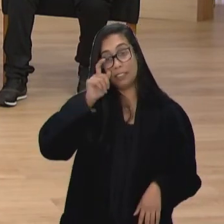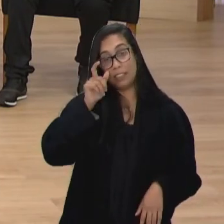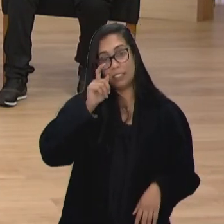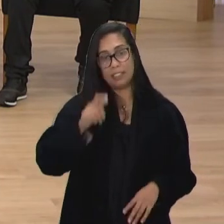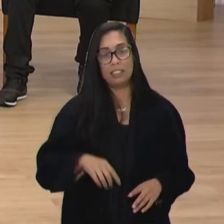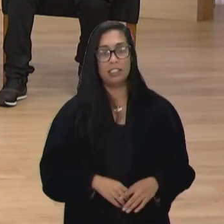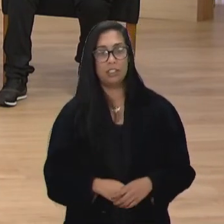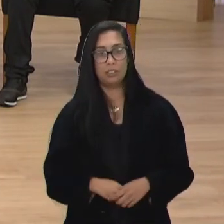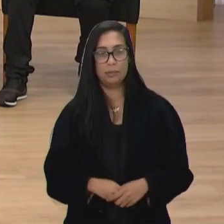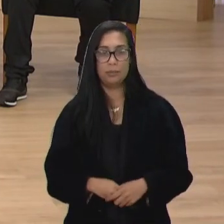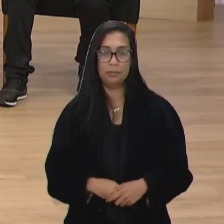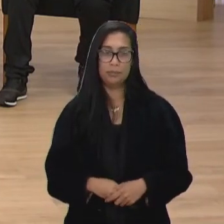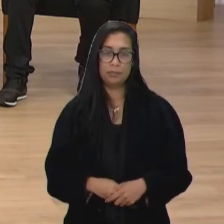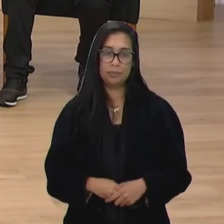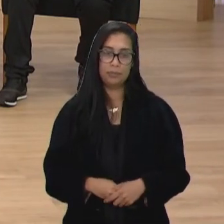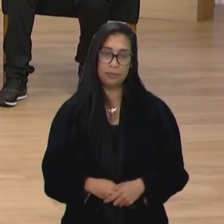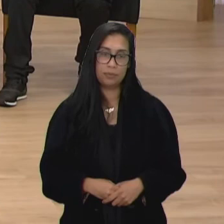então,